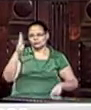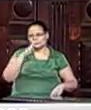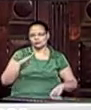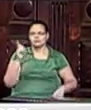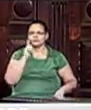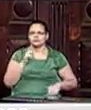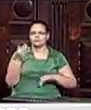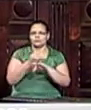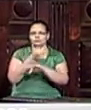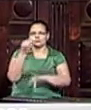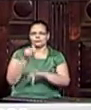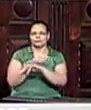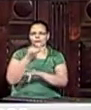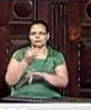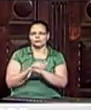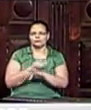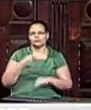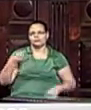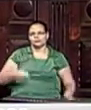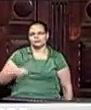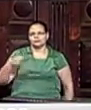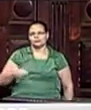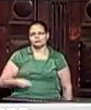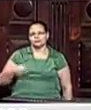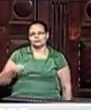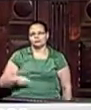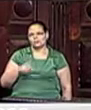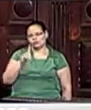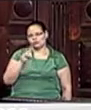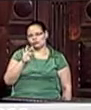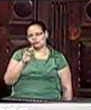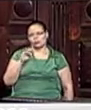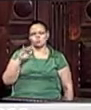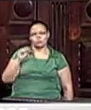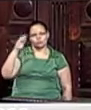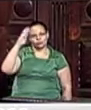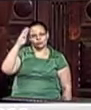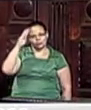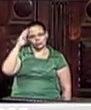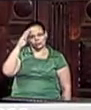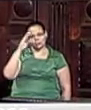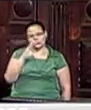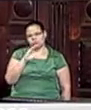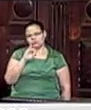superação da ditadura civil-militar empresarial,